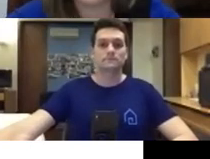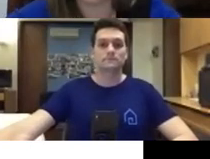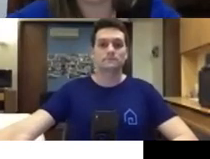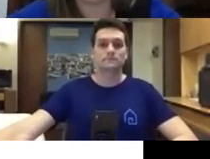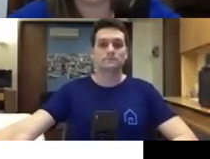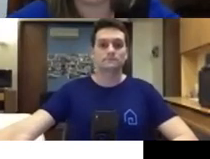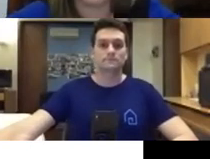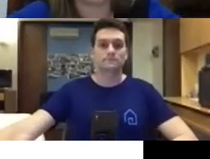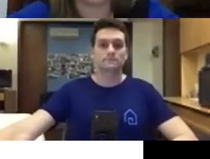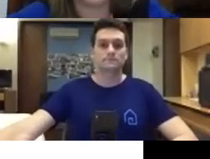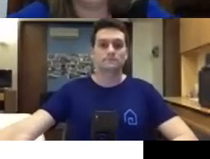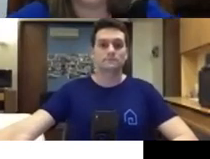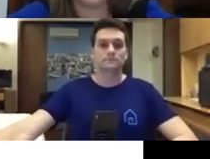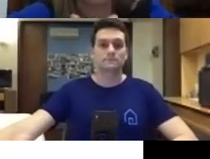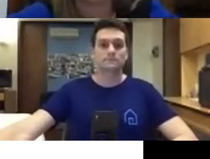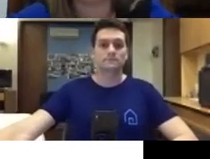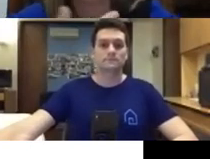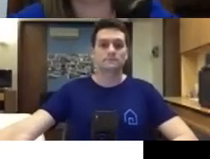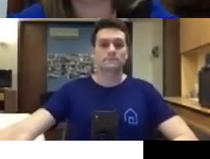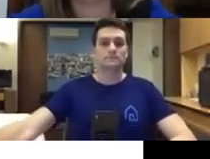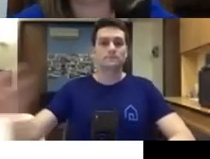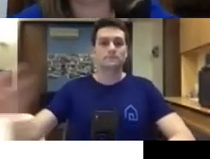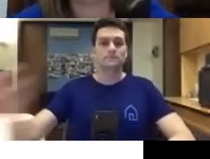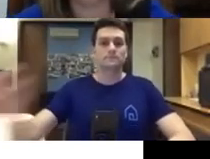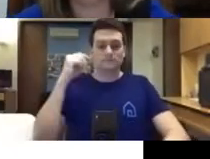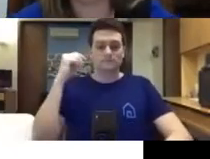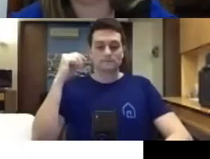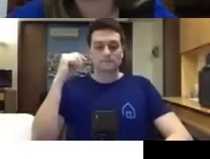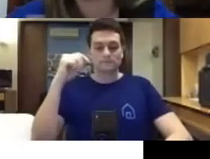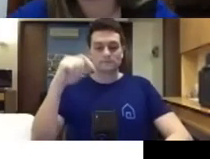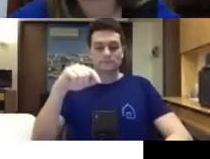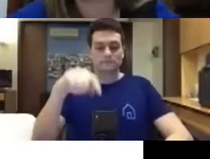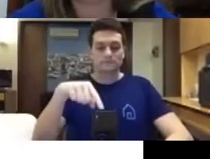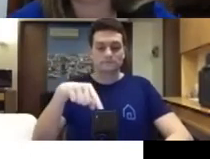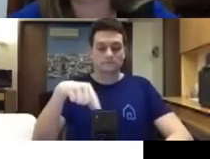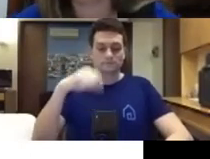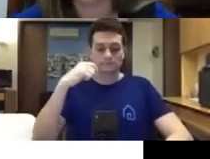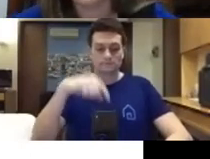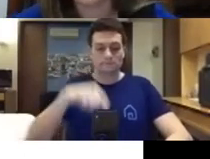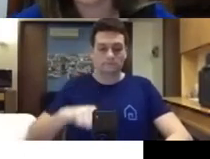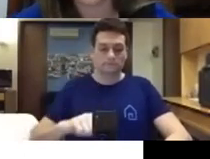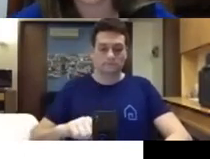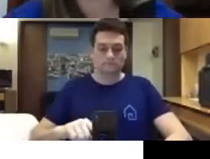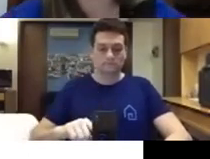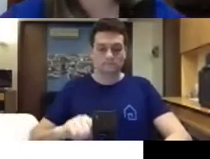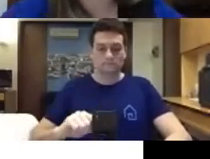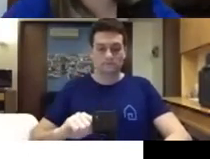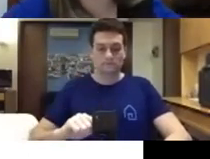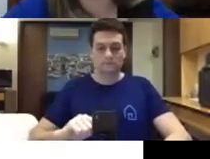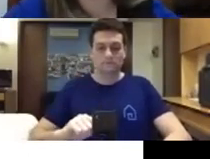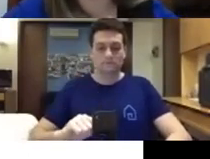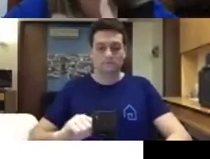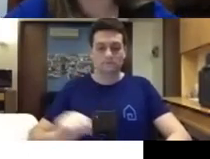armadura, né? Nós temos que, então, garantir dimensões que garantam essa transmissão de calor dentro de limites aceitáveis,